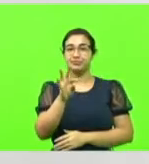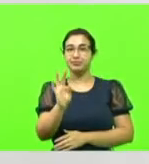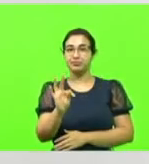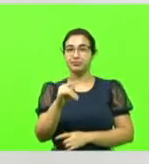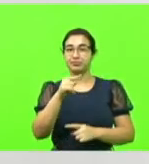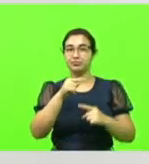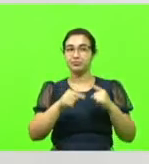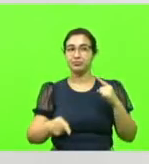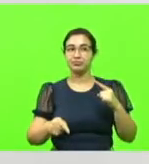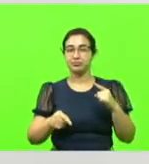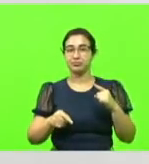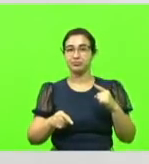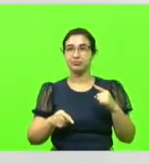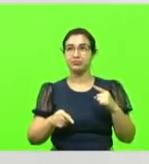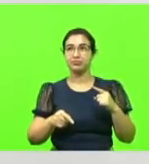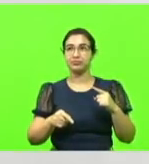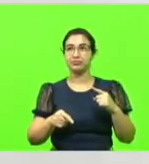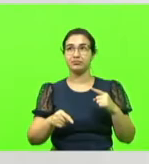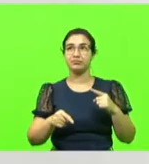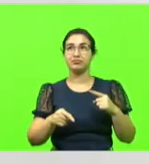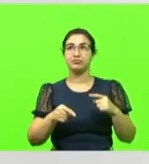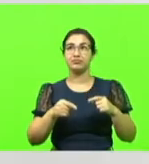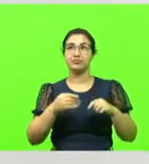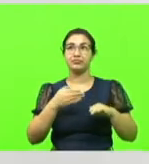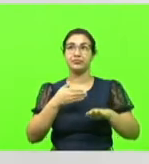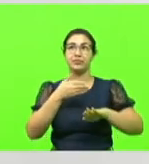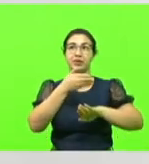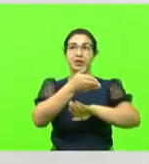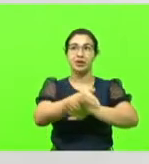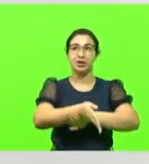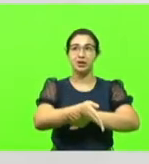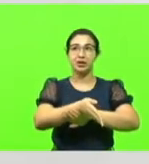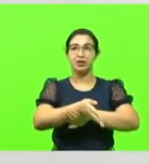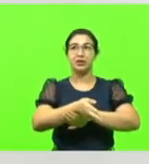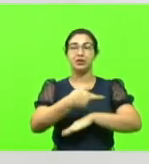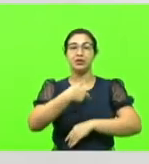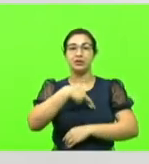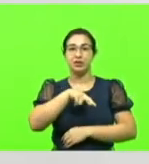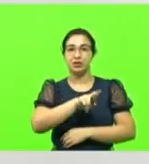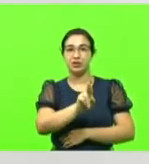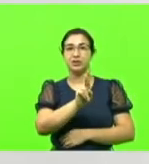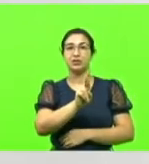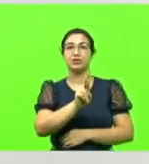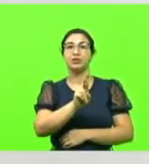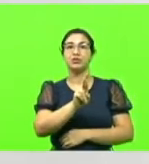proibir missões religiosas nas terras indígenas. Isso mesmo.